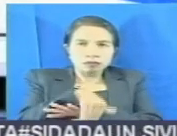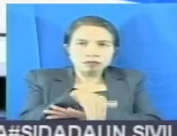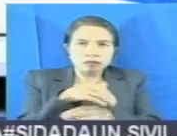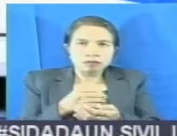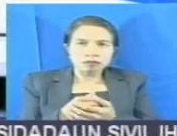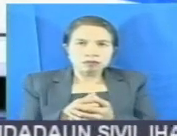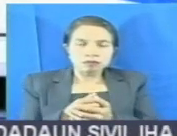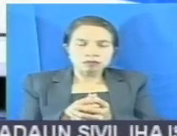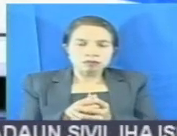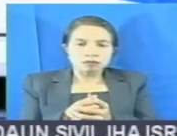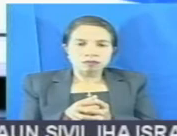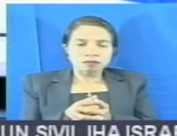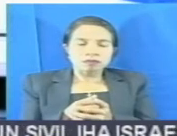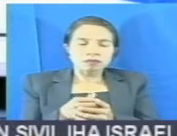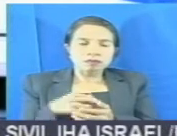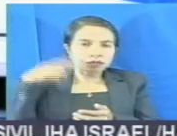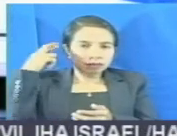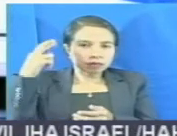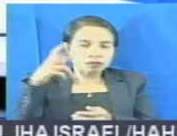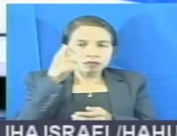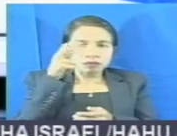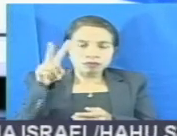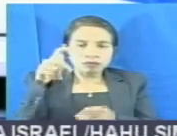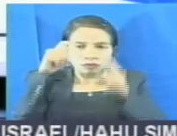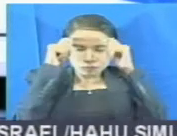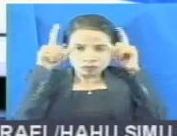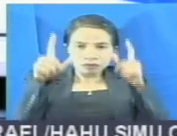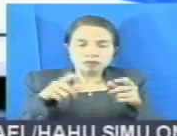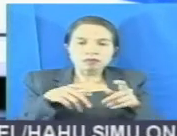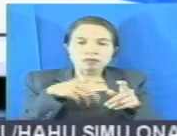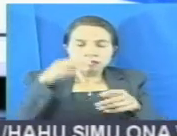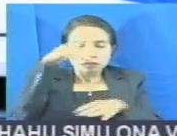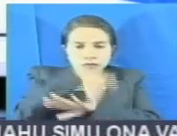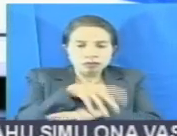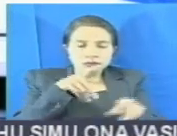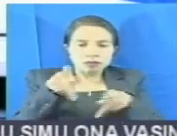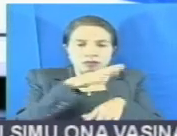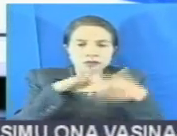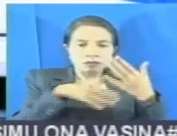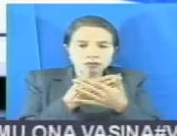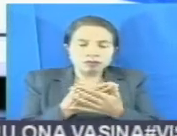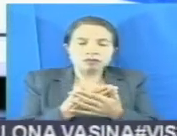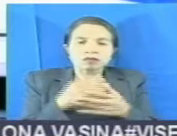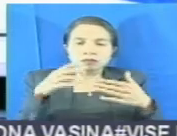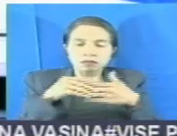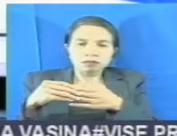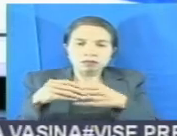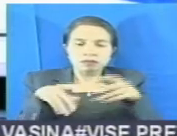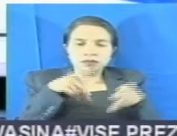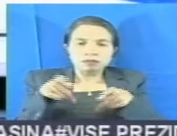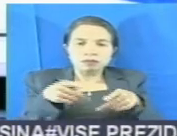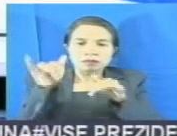ba... Radio Televisão Timor-Leste, nós falamos de uma comunidade Sira, Liliu, comunidade Sira, é a capital dele. De que